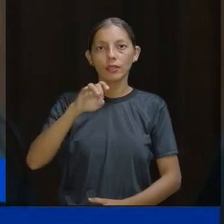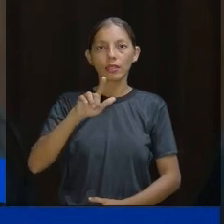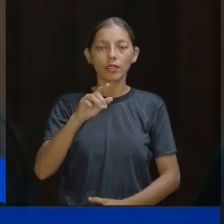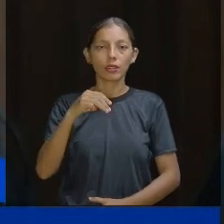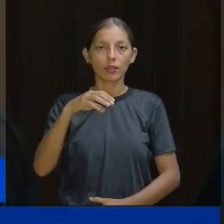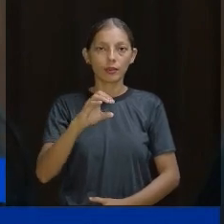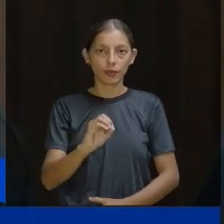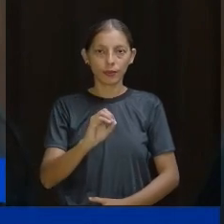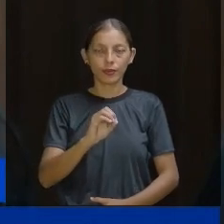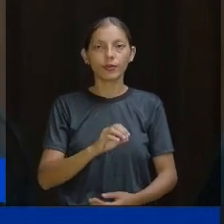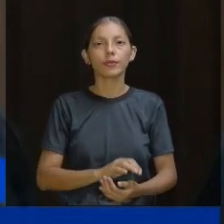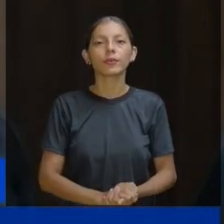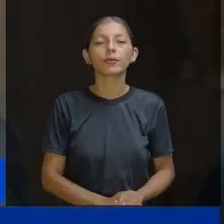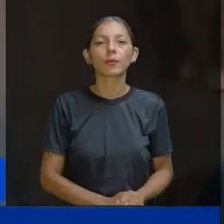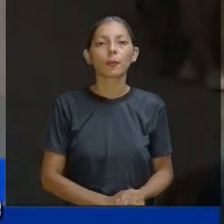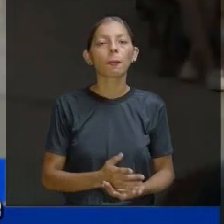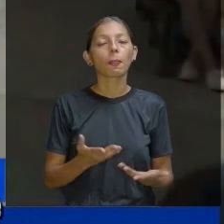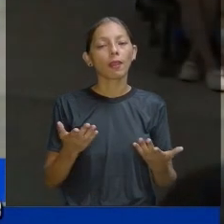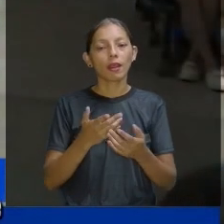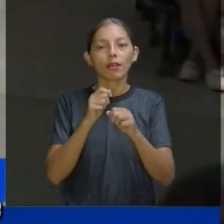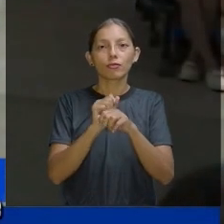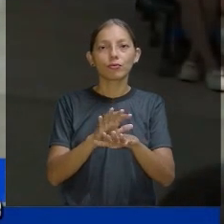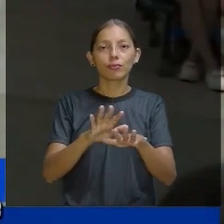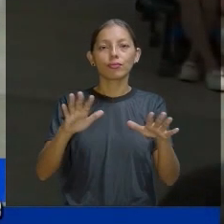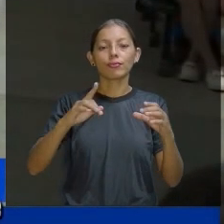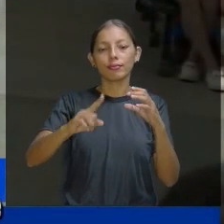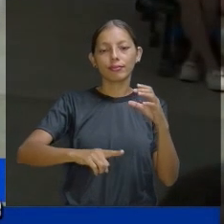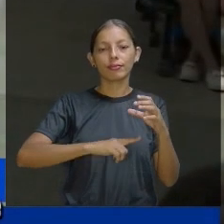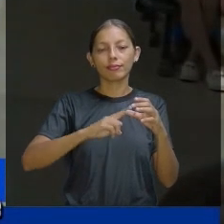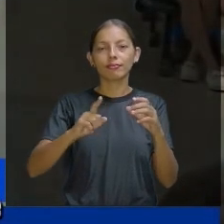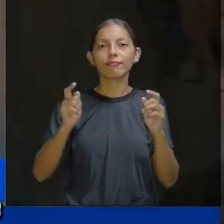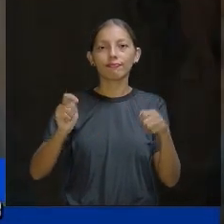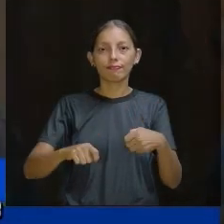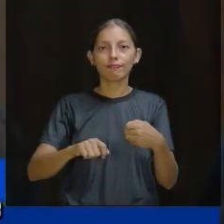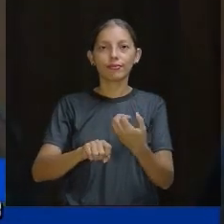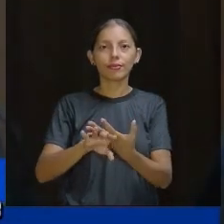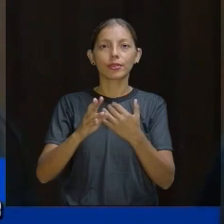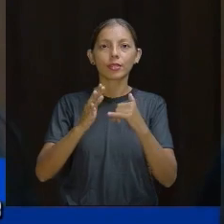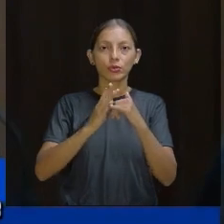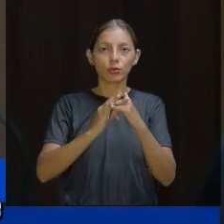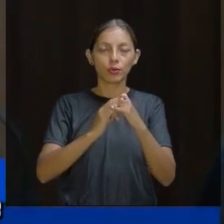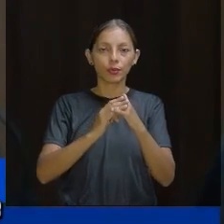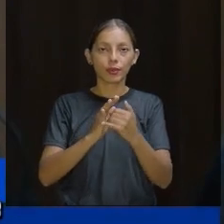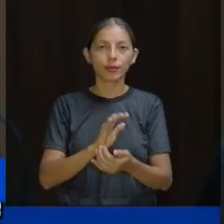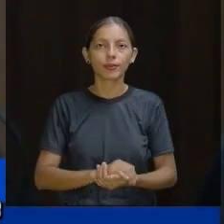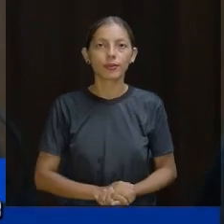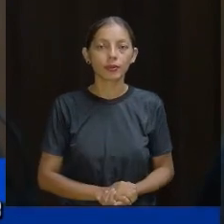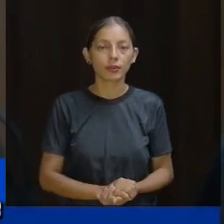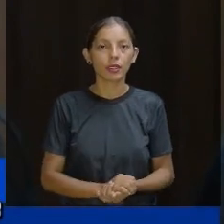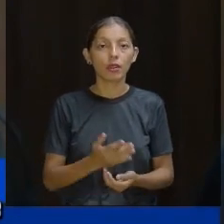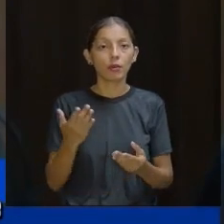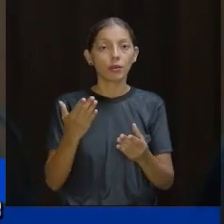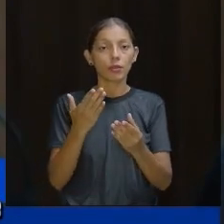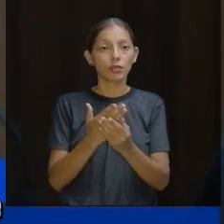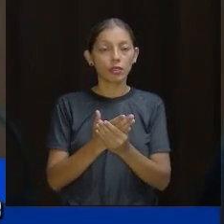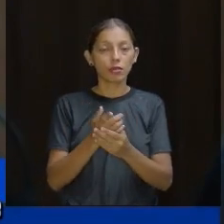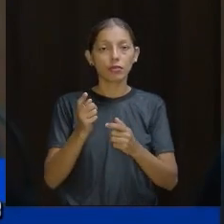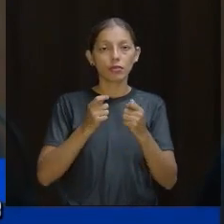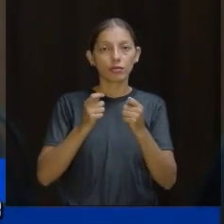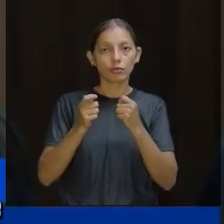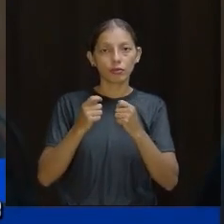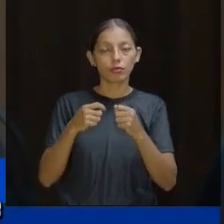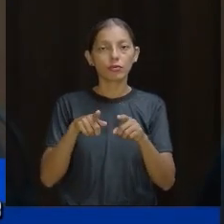para o mundo, pelas redes sociais, chegar até você com esta jornada de processos administrativos e